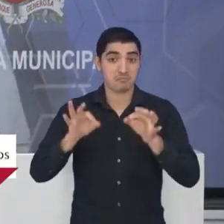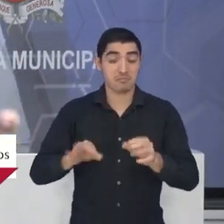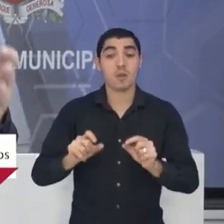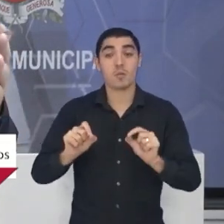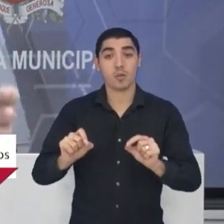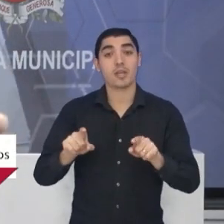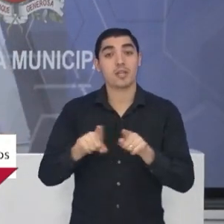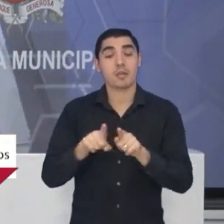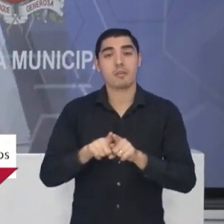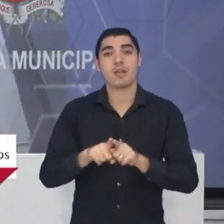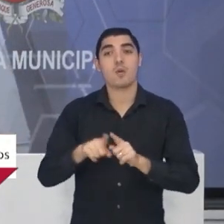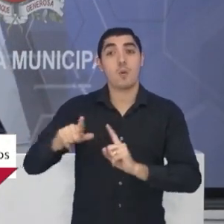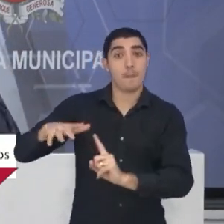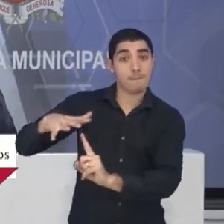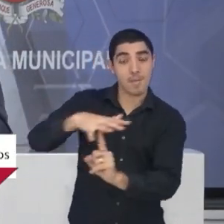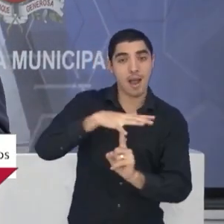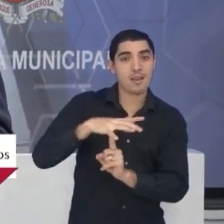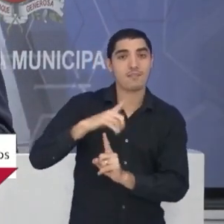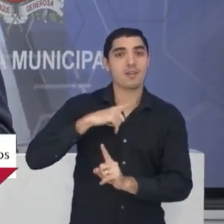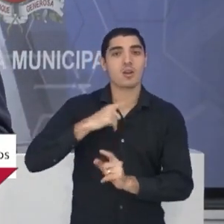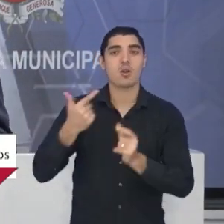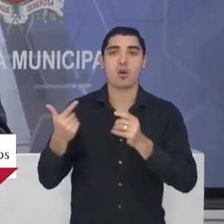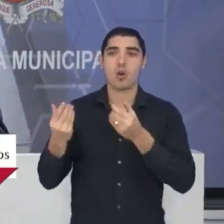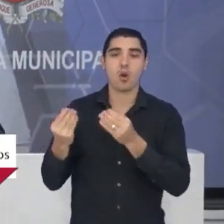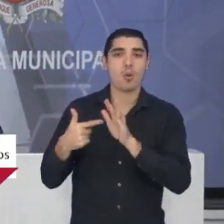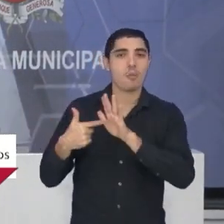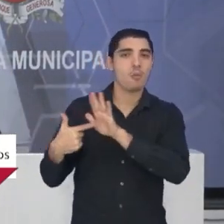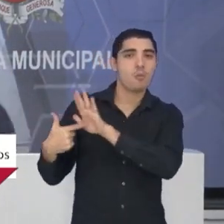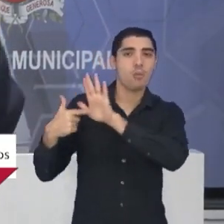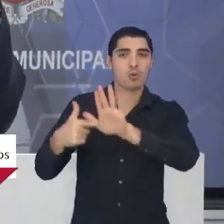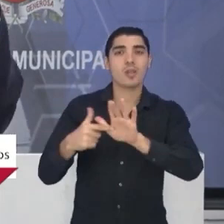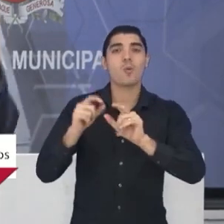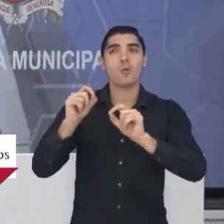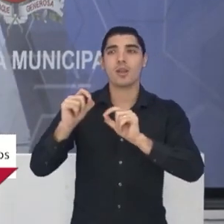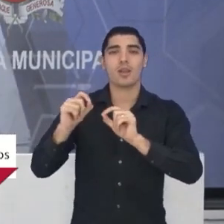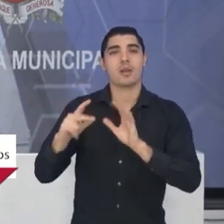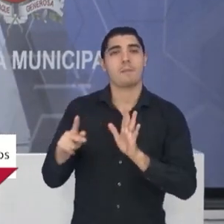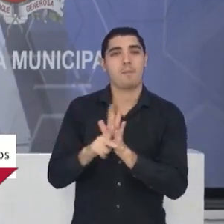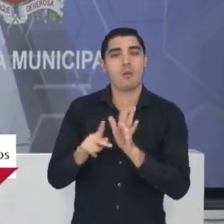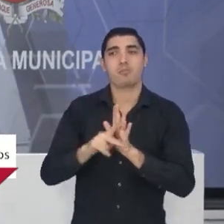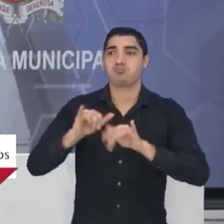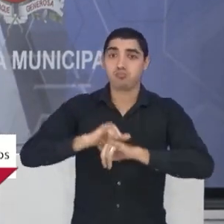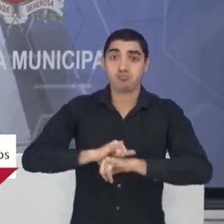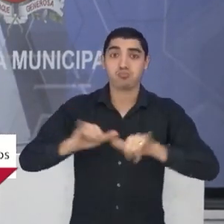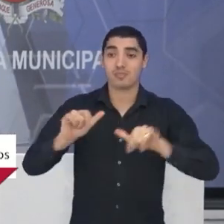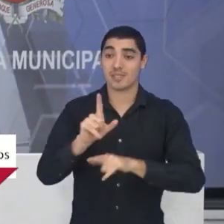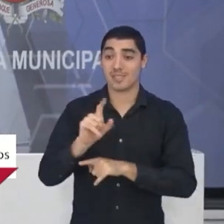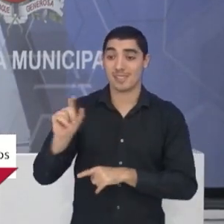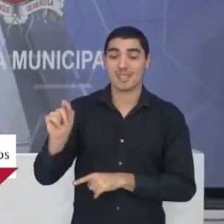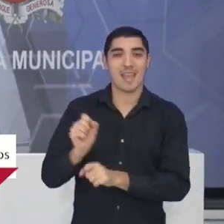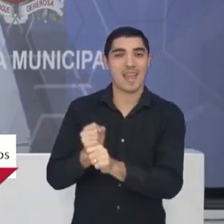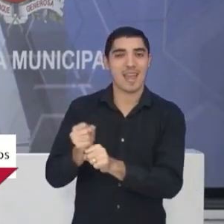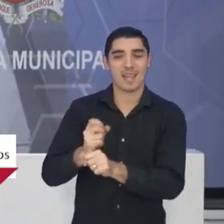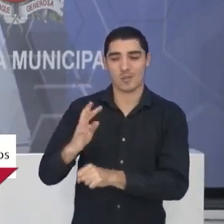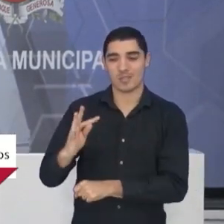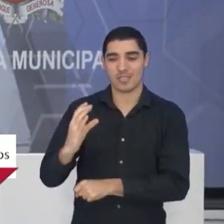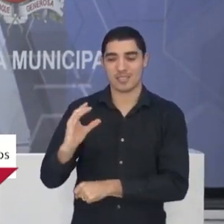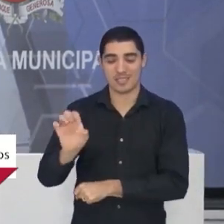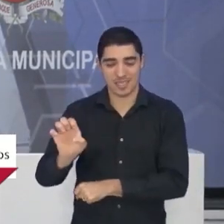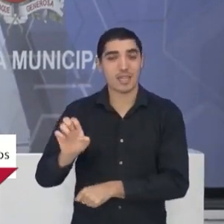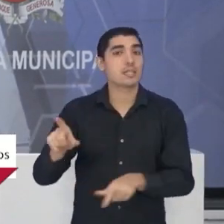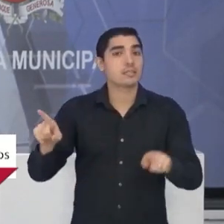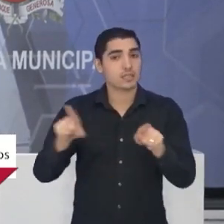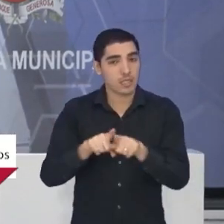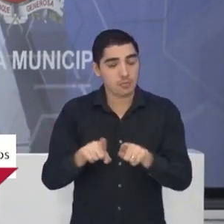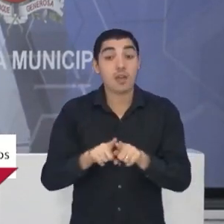cidade a instalação de um tótem que vai marcar os nossos anos e também marcar com mensagens para o futuro e nas próximas semanas haverá a